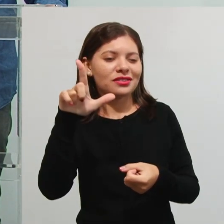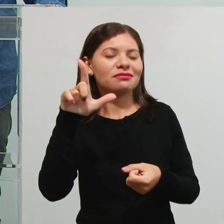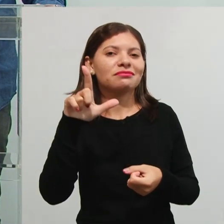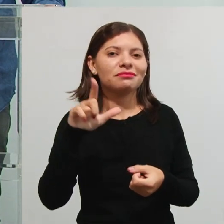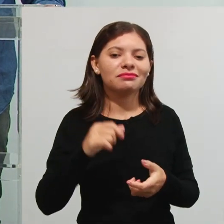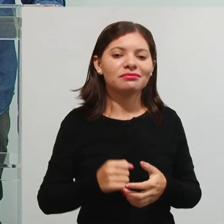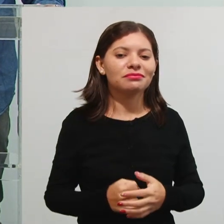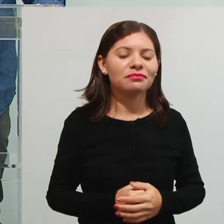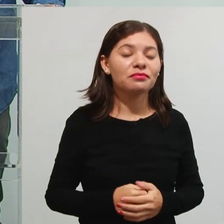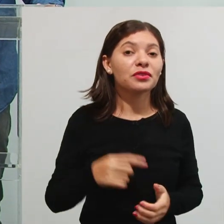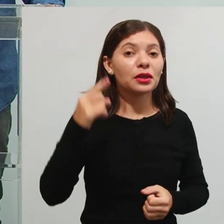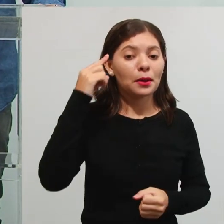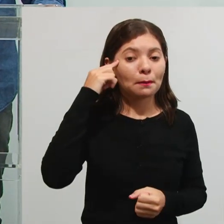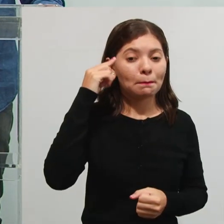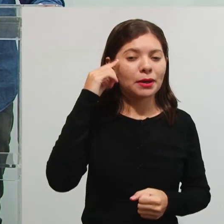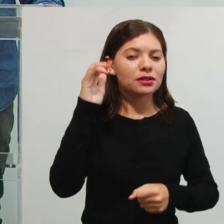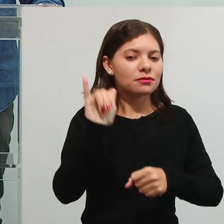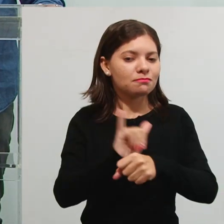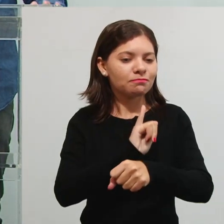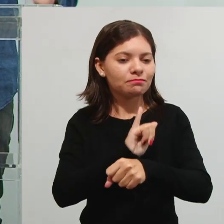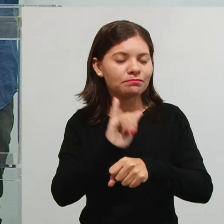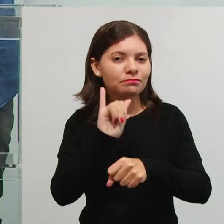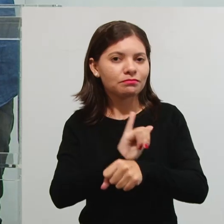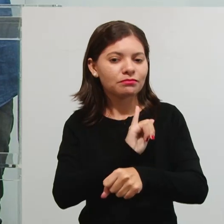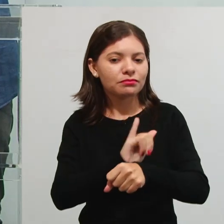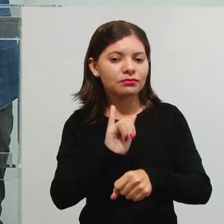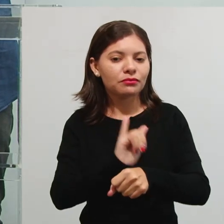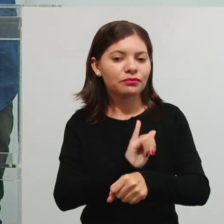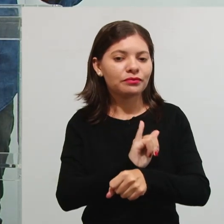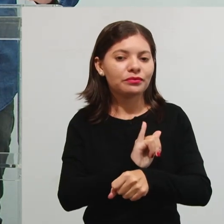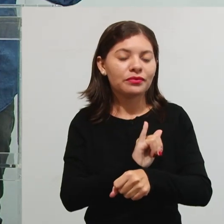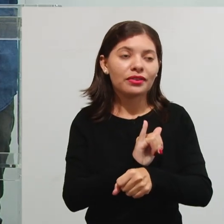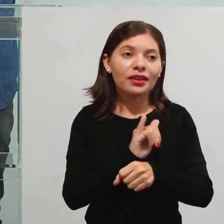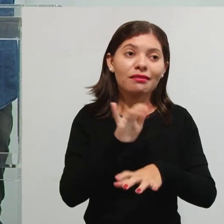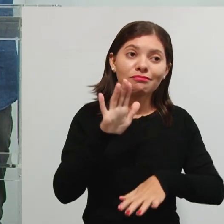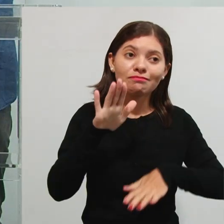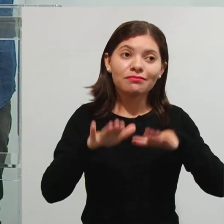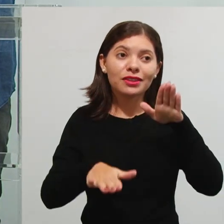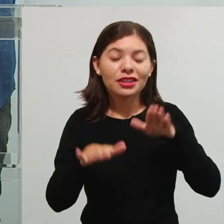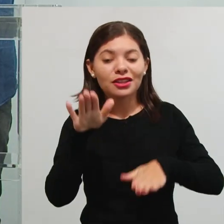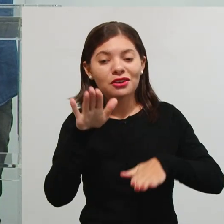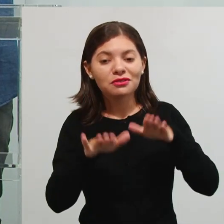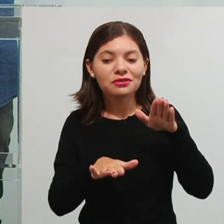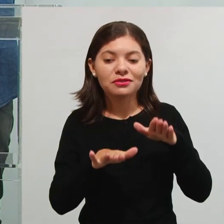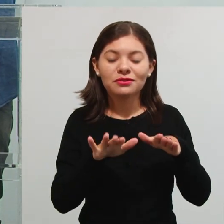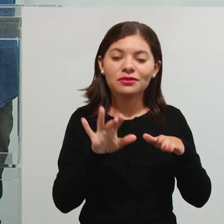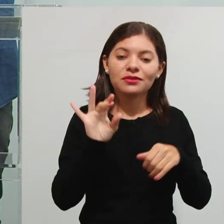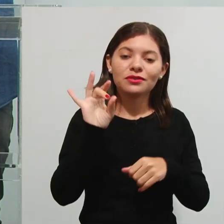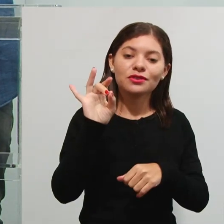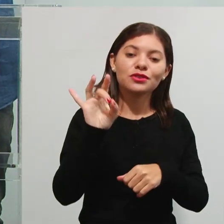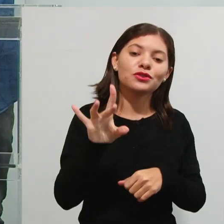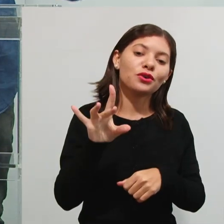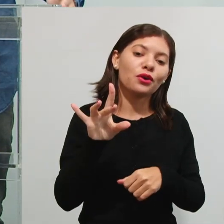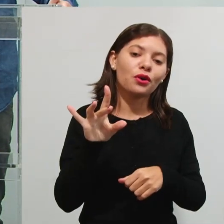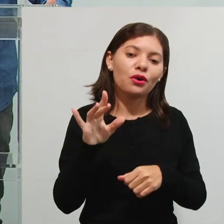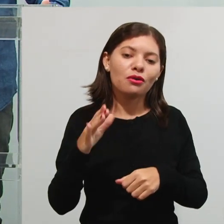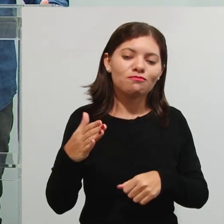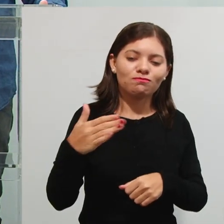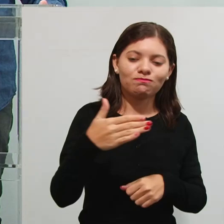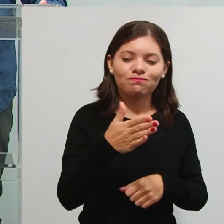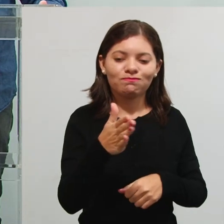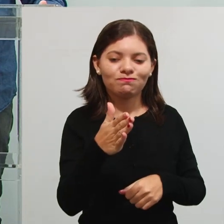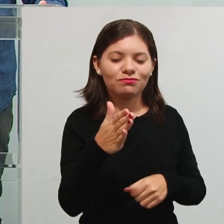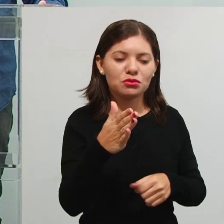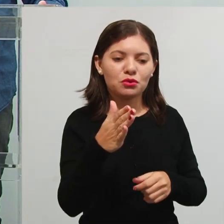sobrando. Pense de forma estratégica, tá? Que possa ser que seja apenas aí uma curva a mais